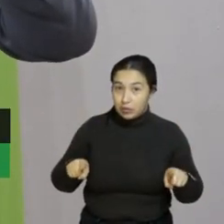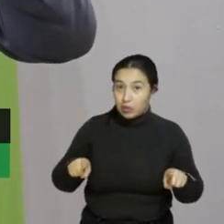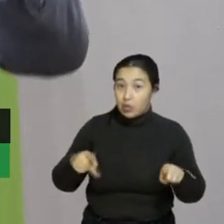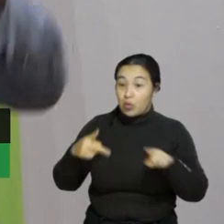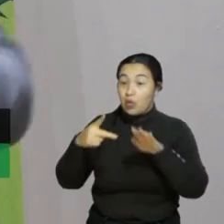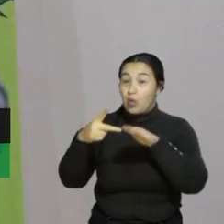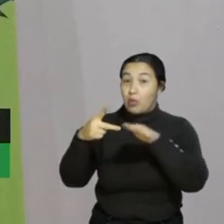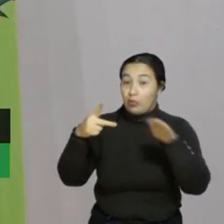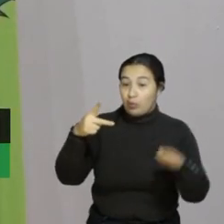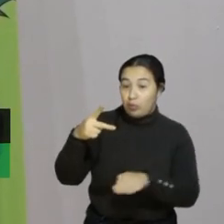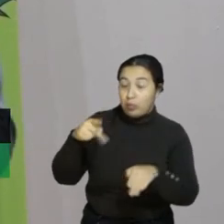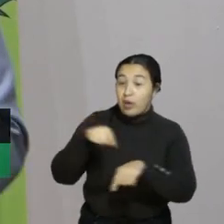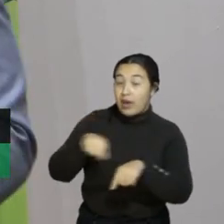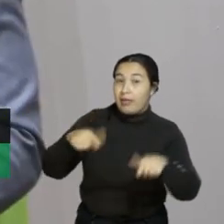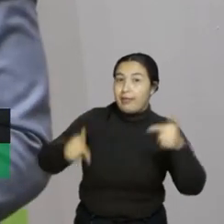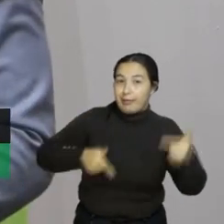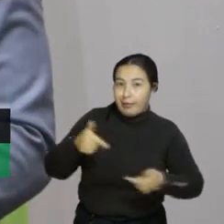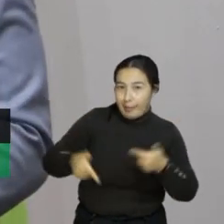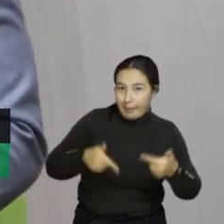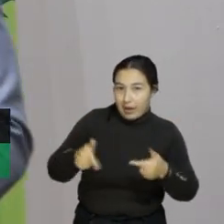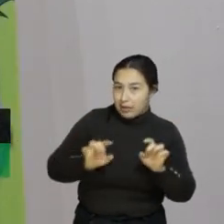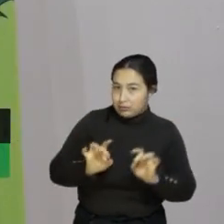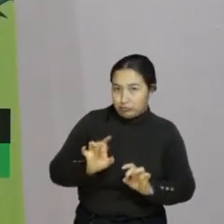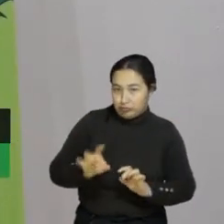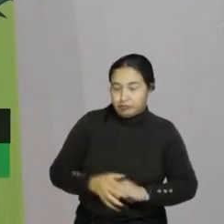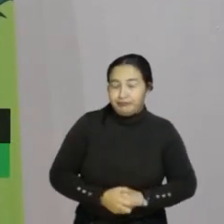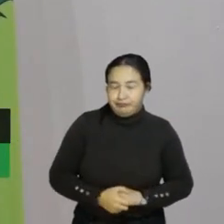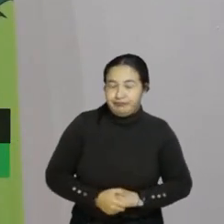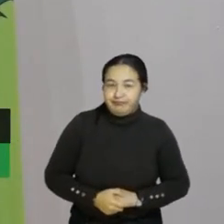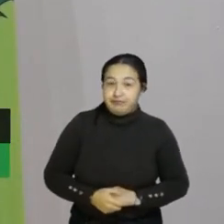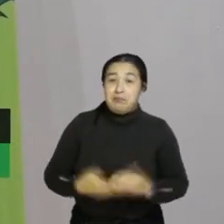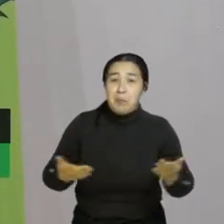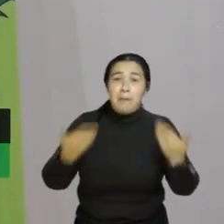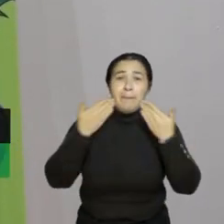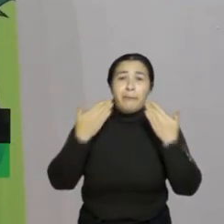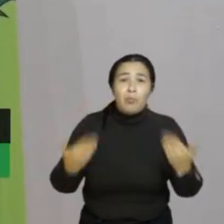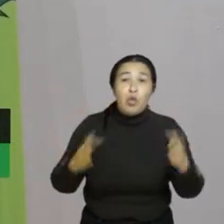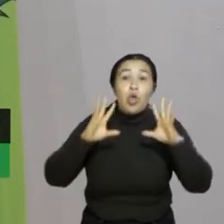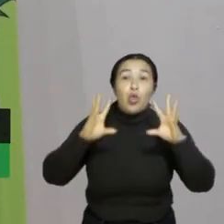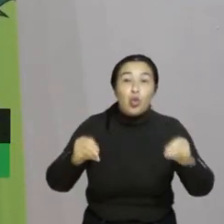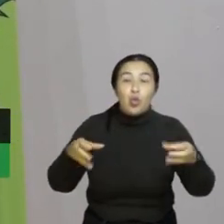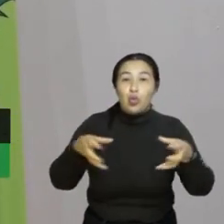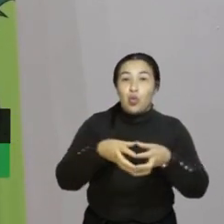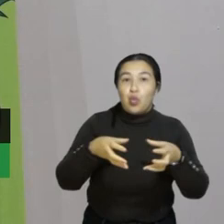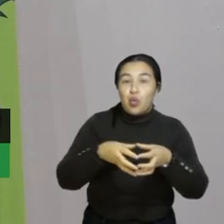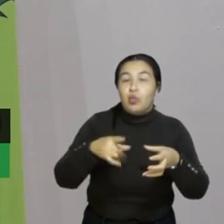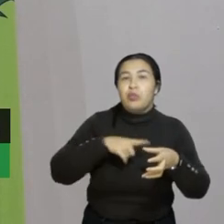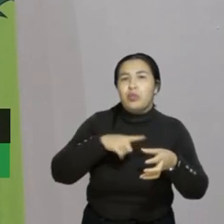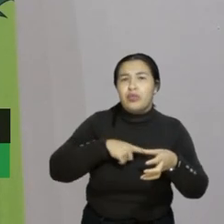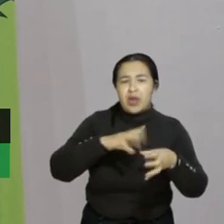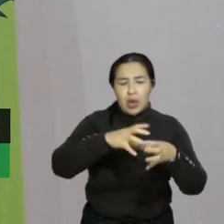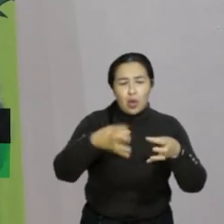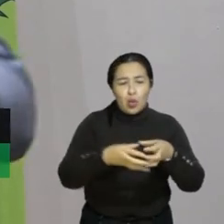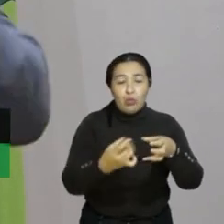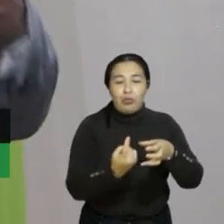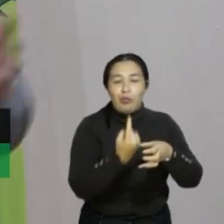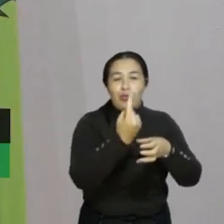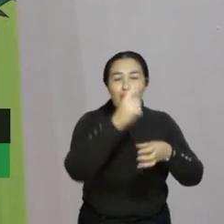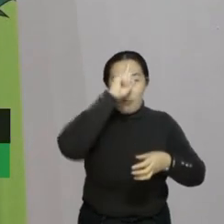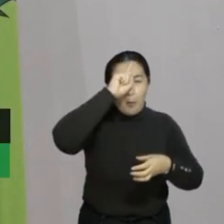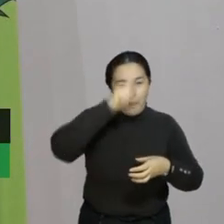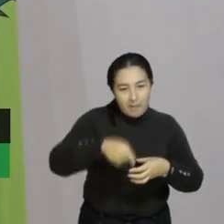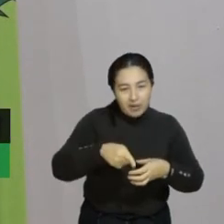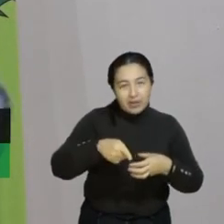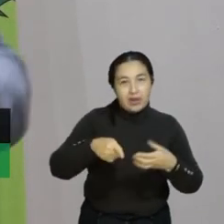trabalham. E eu vou apresentar para vocês, porque todo órgão tem aqueles que mandam. Tem o presidente,